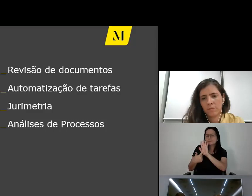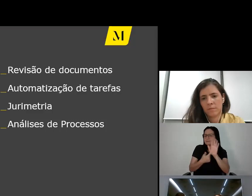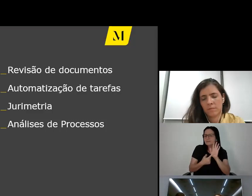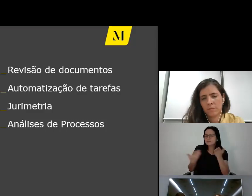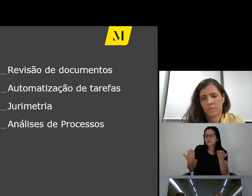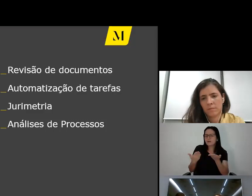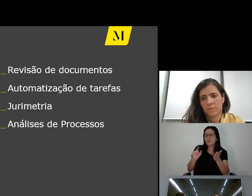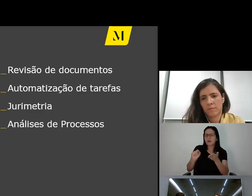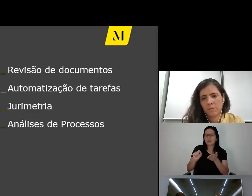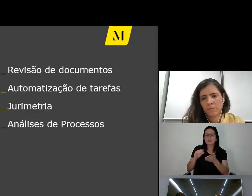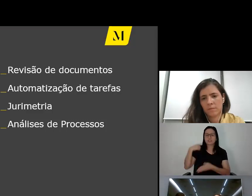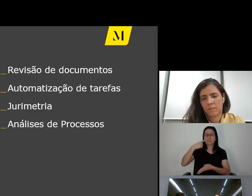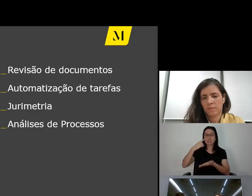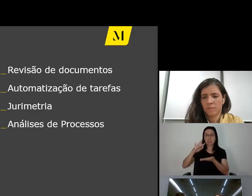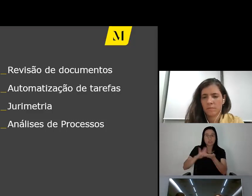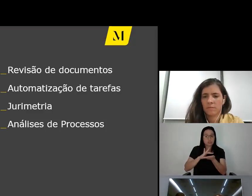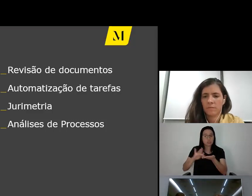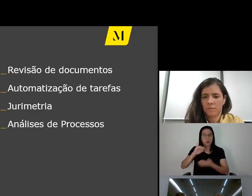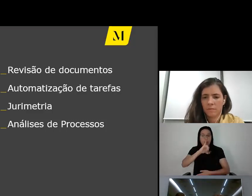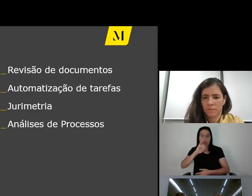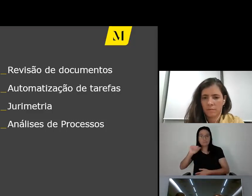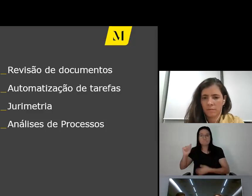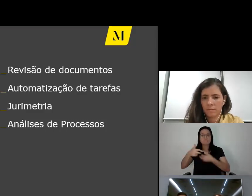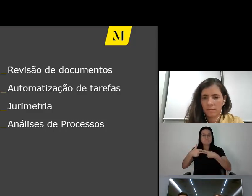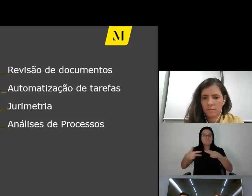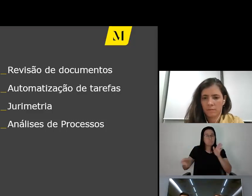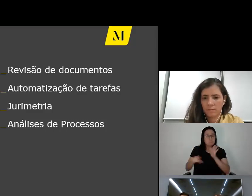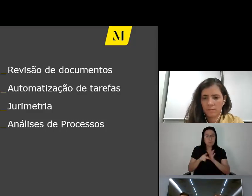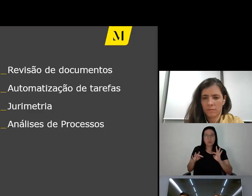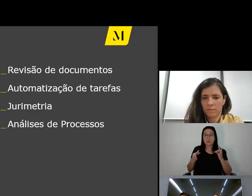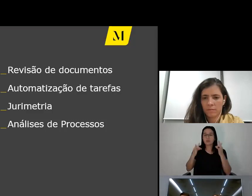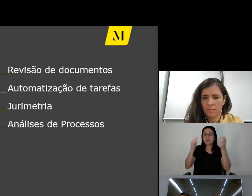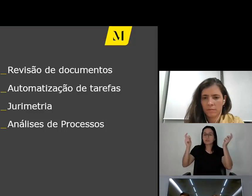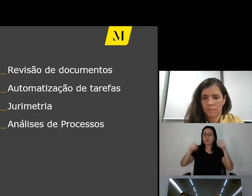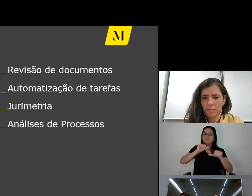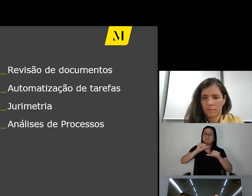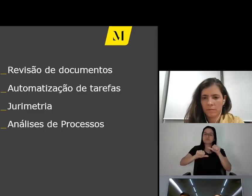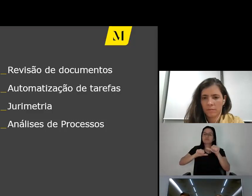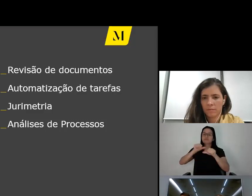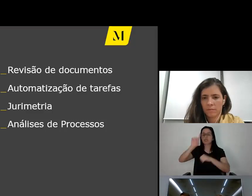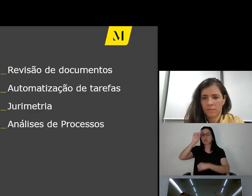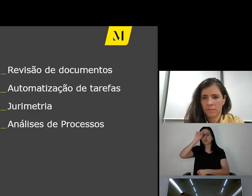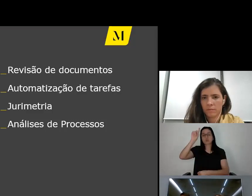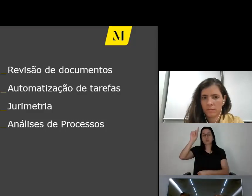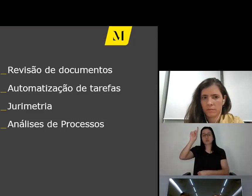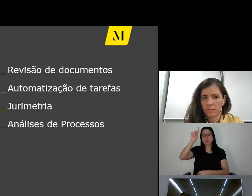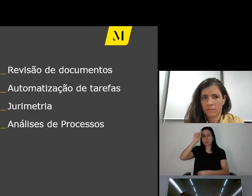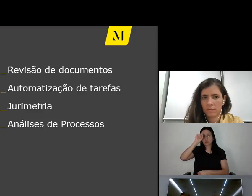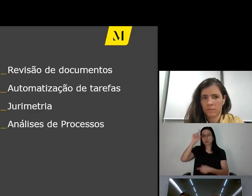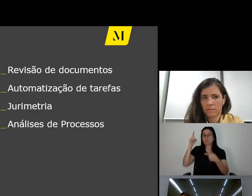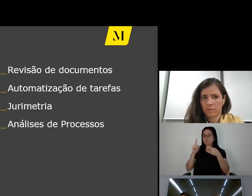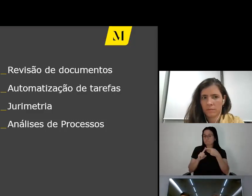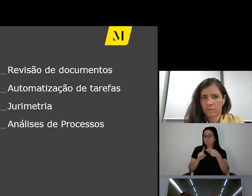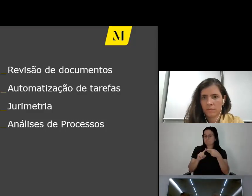o direito digital, a inteligência artificial, são tecnologias e que vão impactar o nosso dia a dia de duas formas. A primeira, porque a gente traz